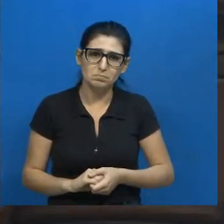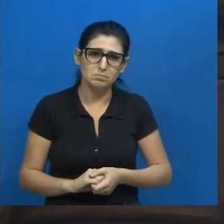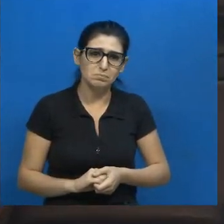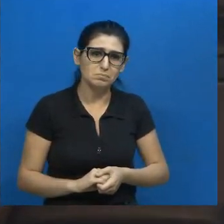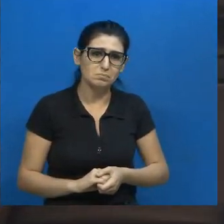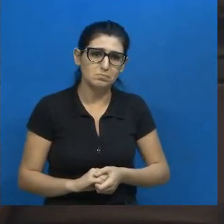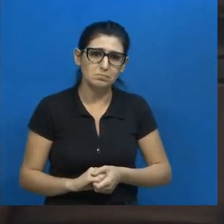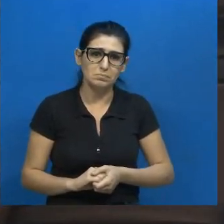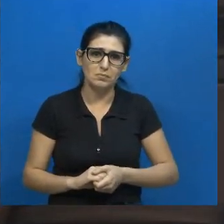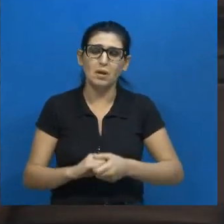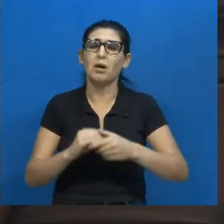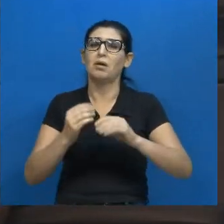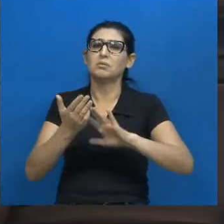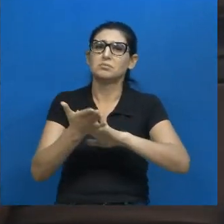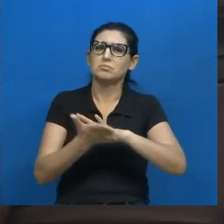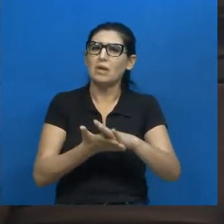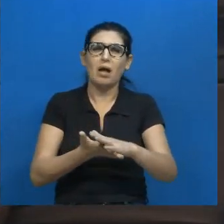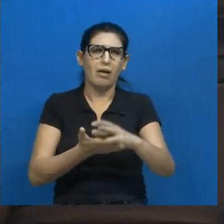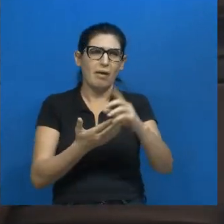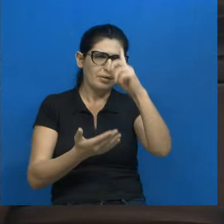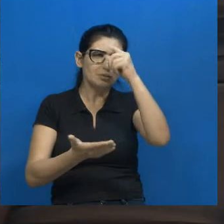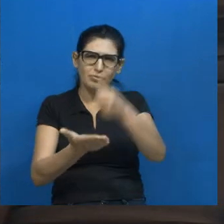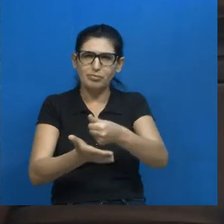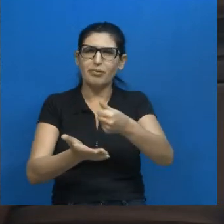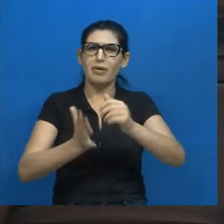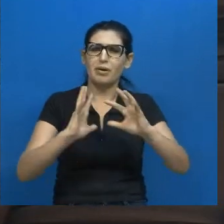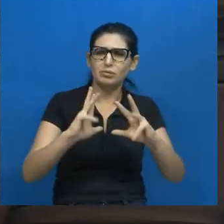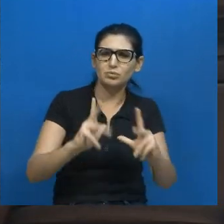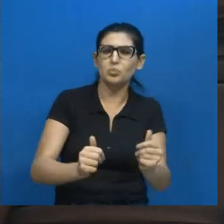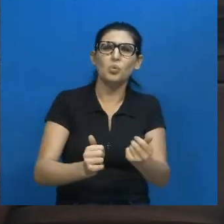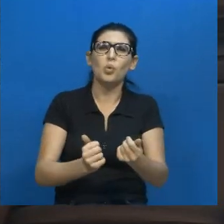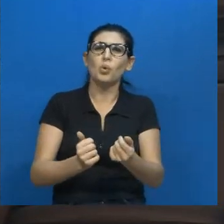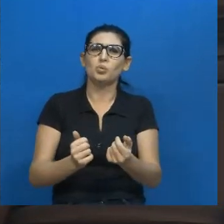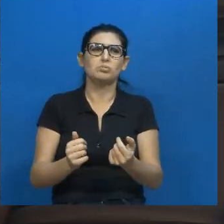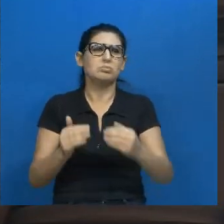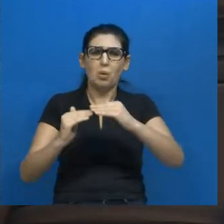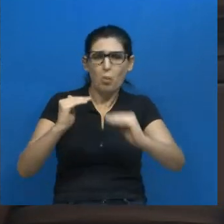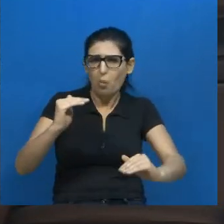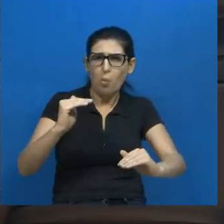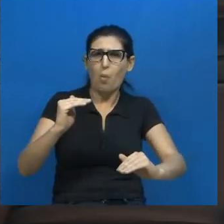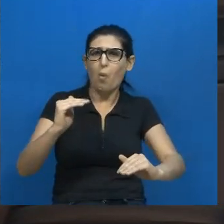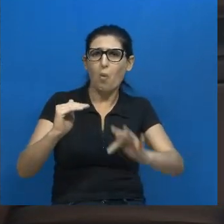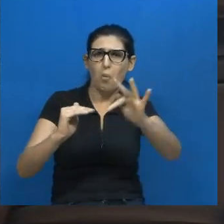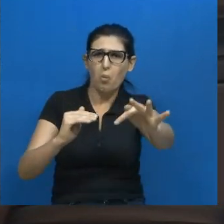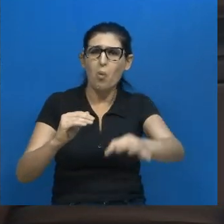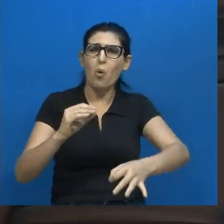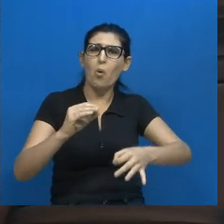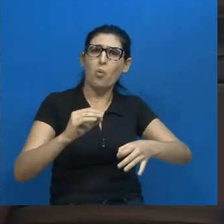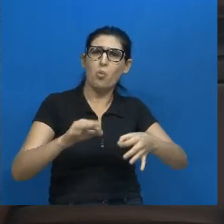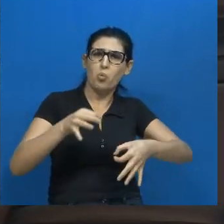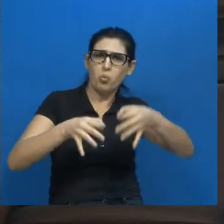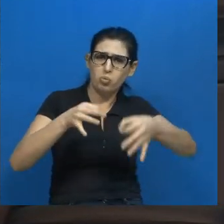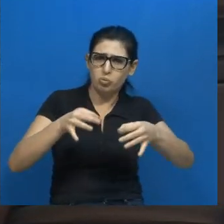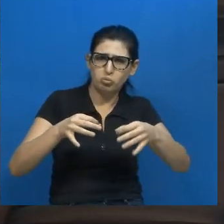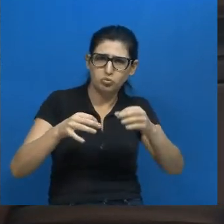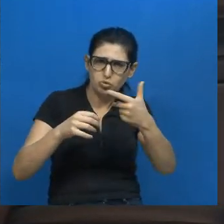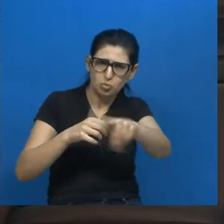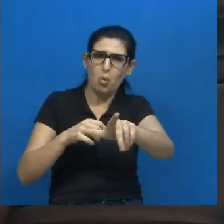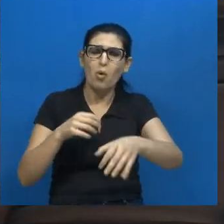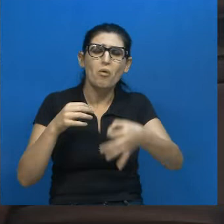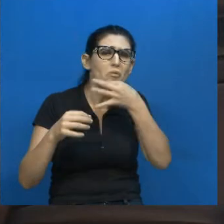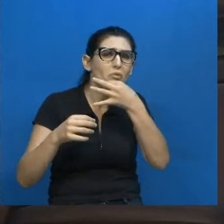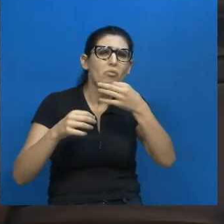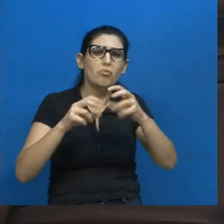uma resolução amigável para que novas audiências sejam realizadas, a Defensoria Pública vai ajuizar uma ação pedindo